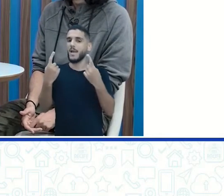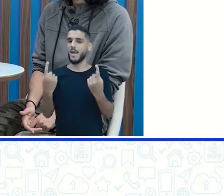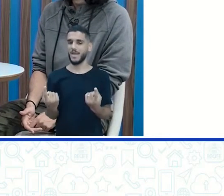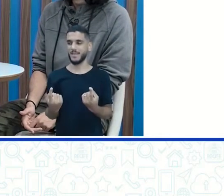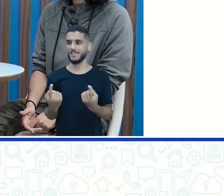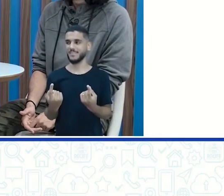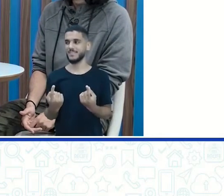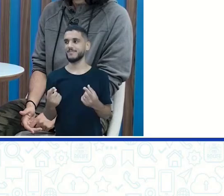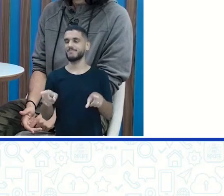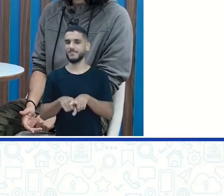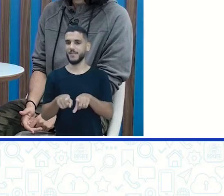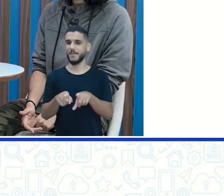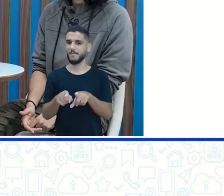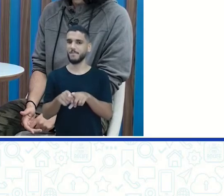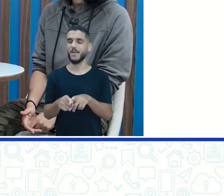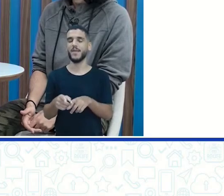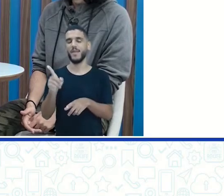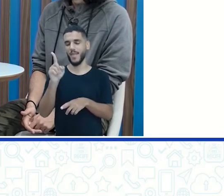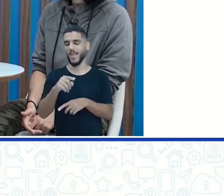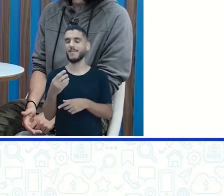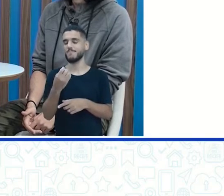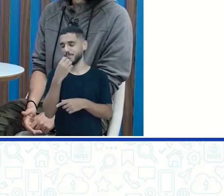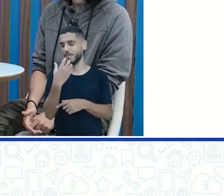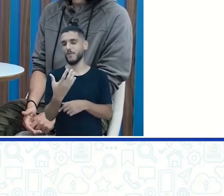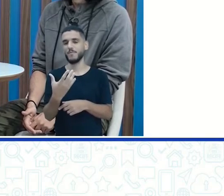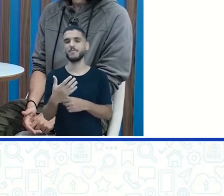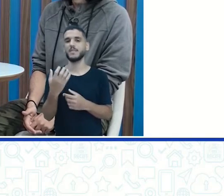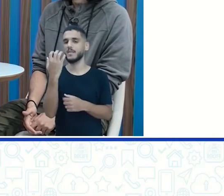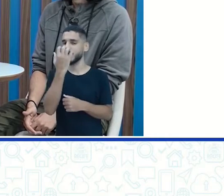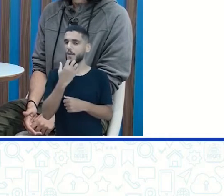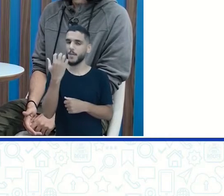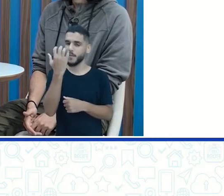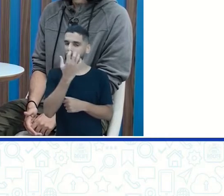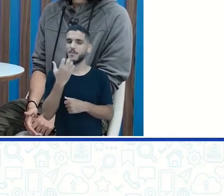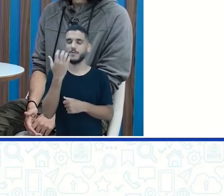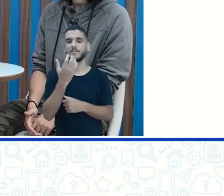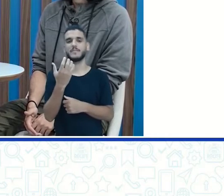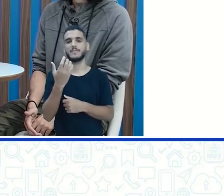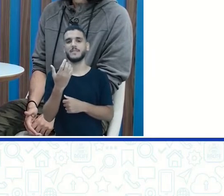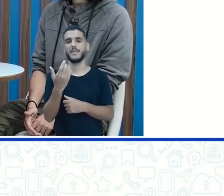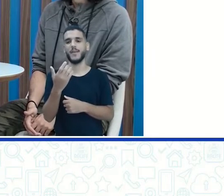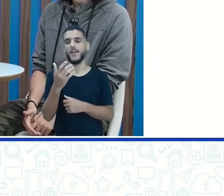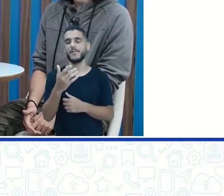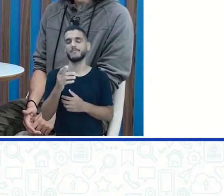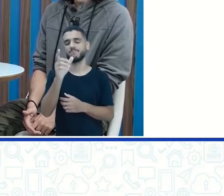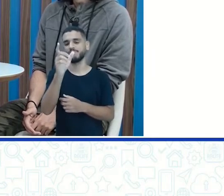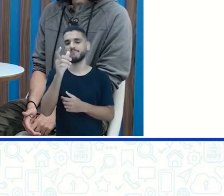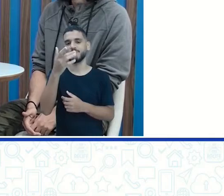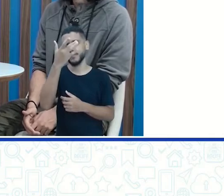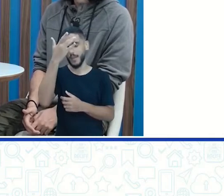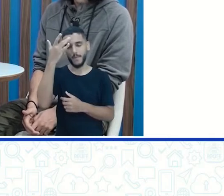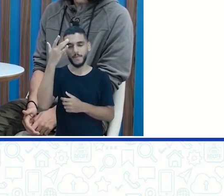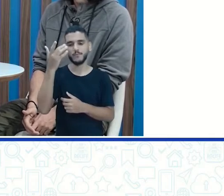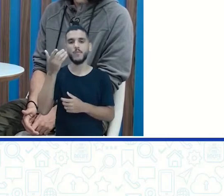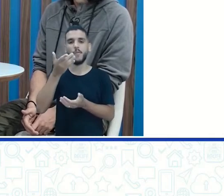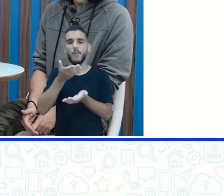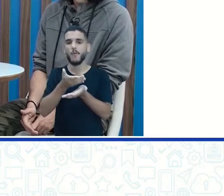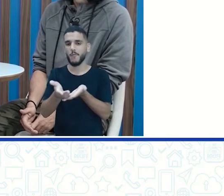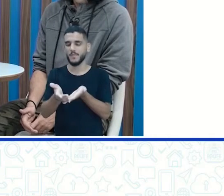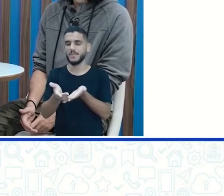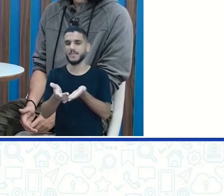é também intuitivo. Então, tem músicas que dá pra gente, para os meninos começarem, né? Uhum. E será que